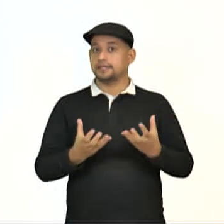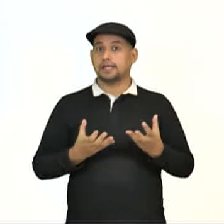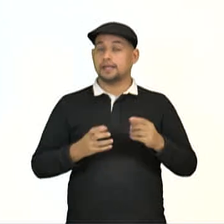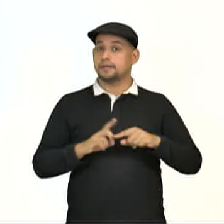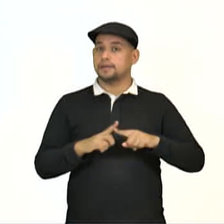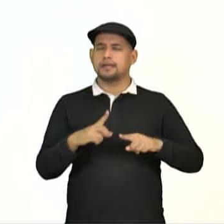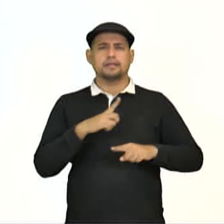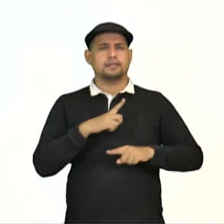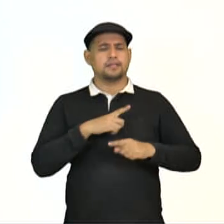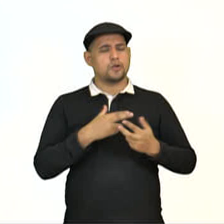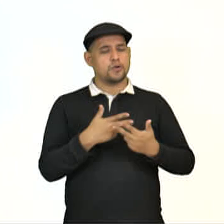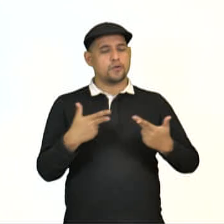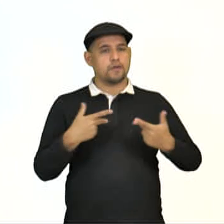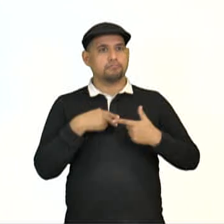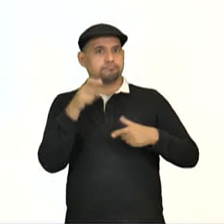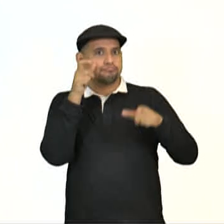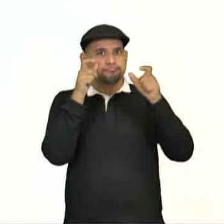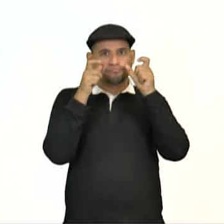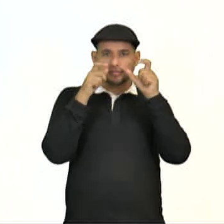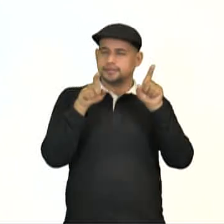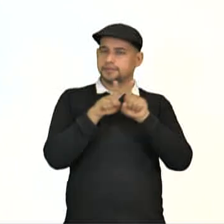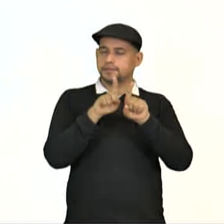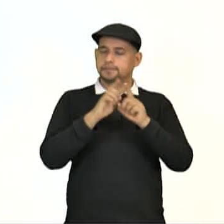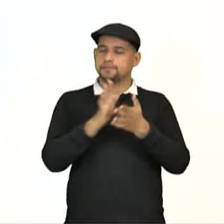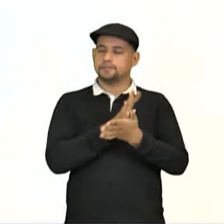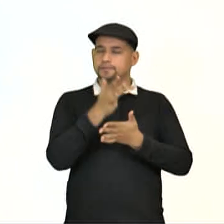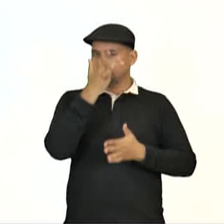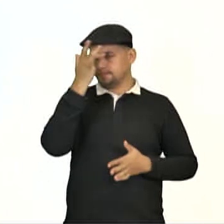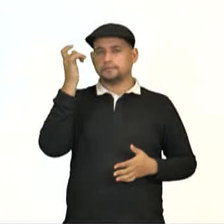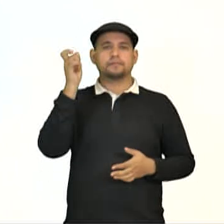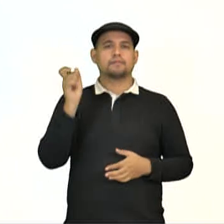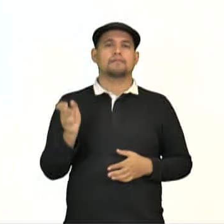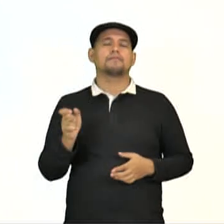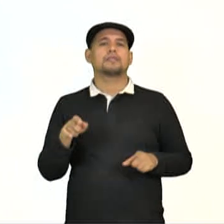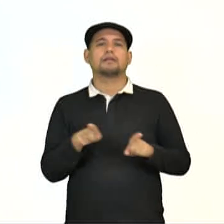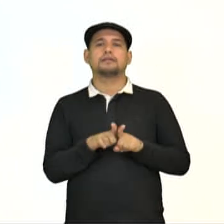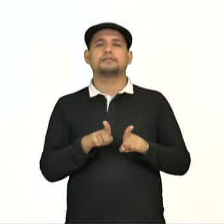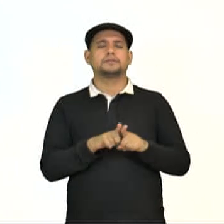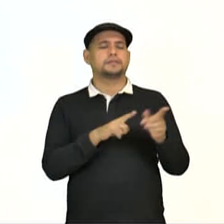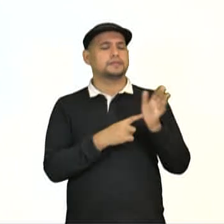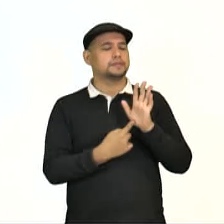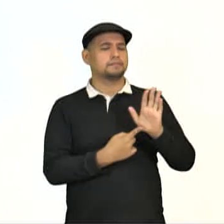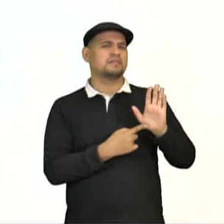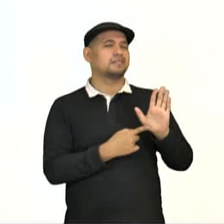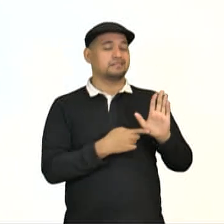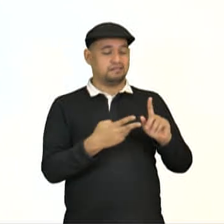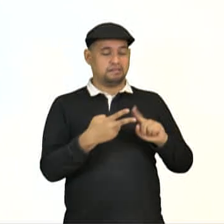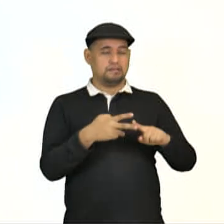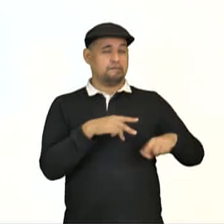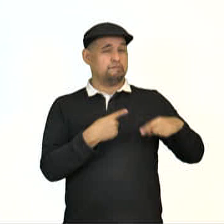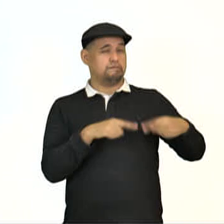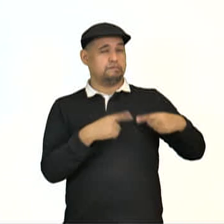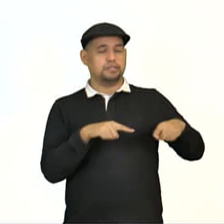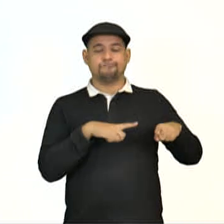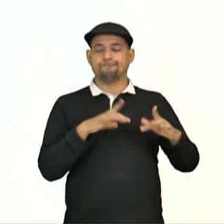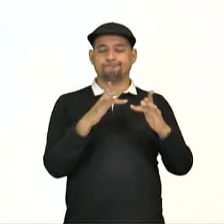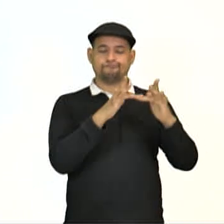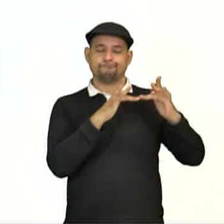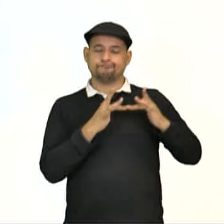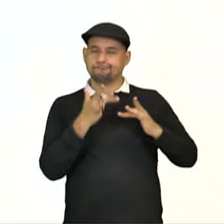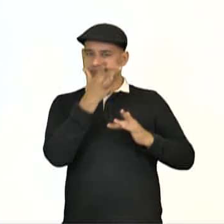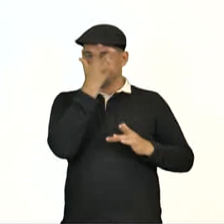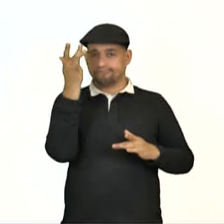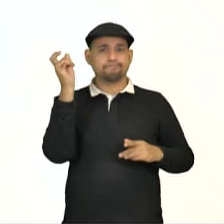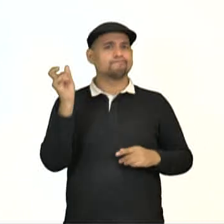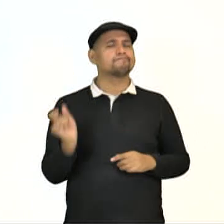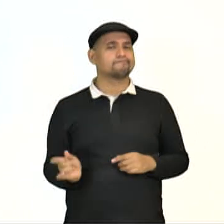Ao obter bens almejados por outras pessoas, a personagem desperta a discórdia na sua relação com os